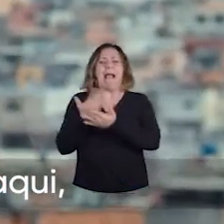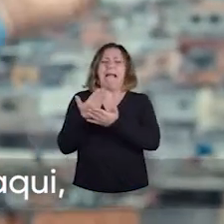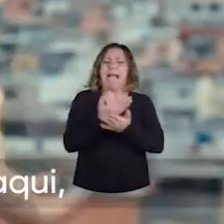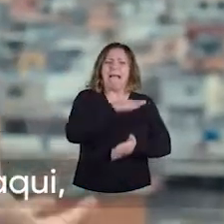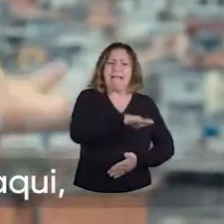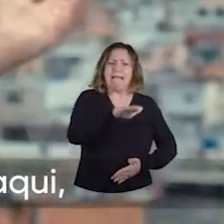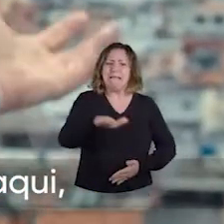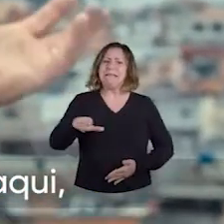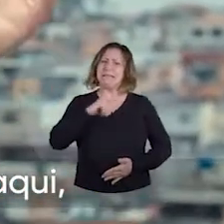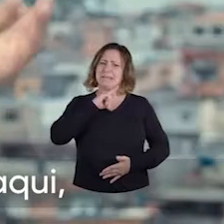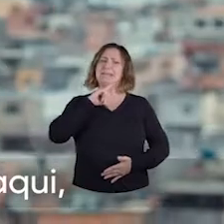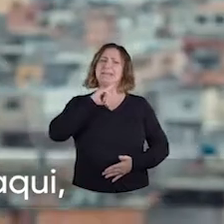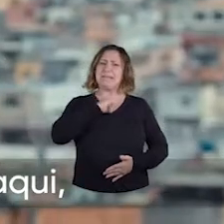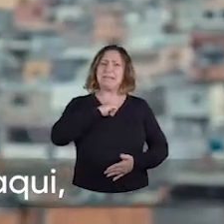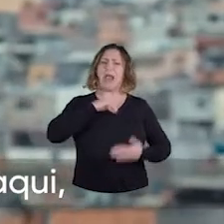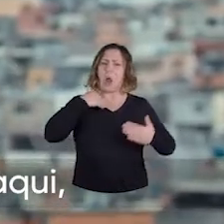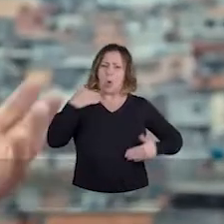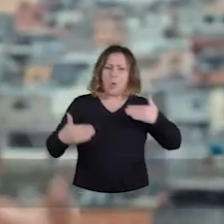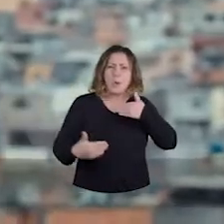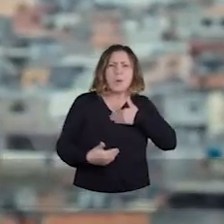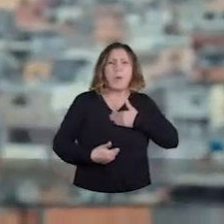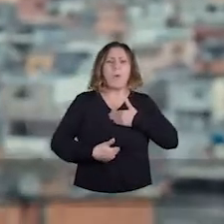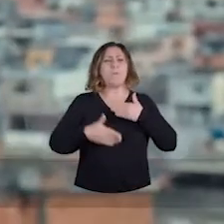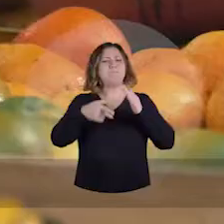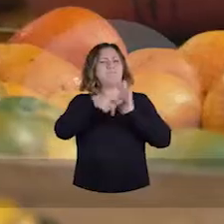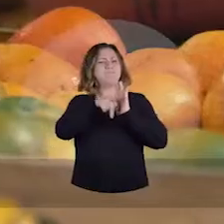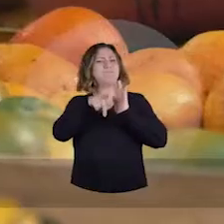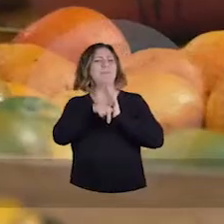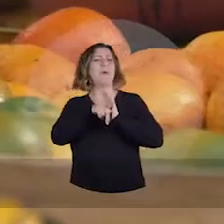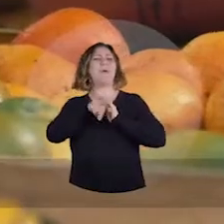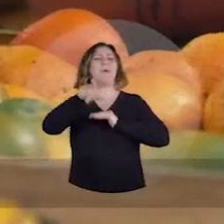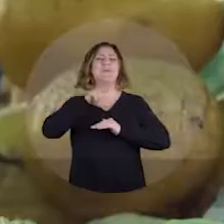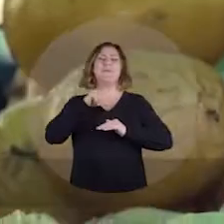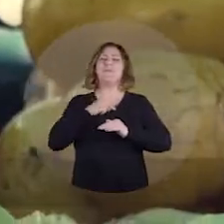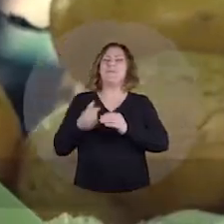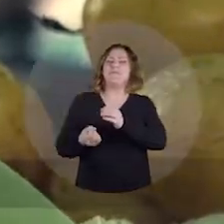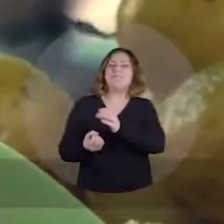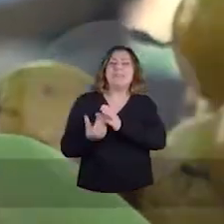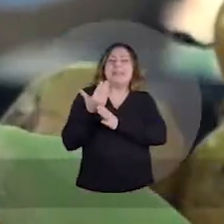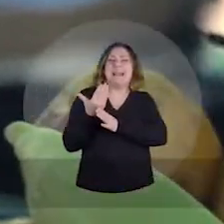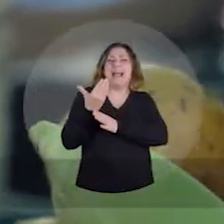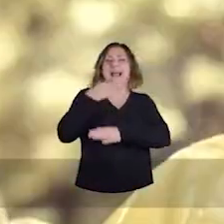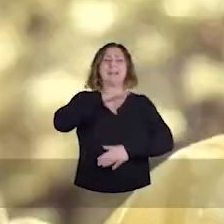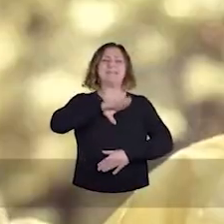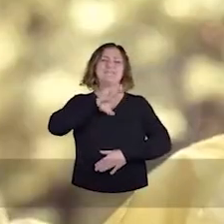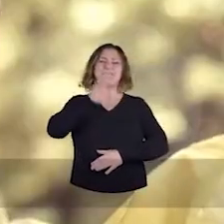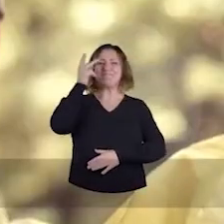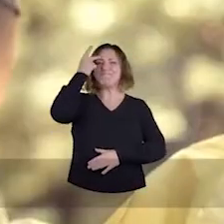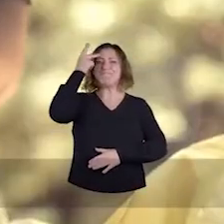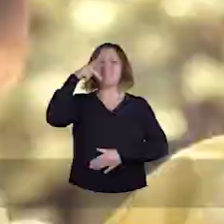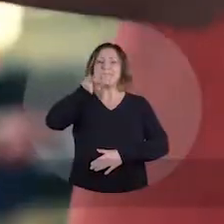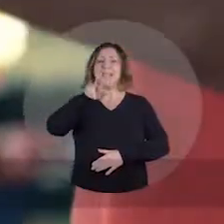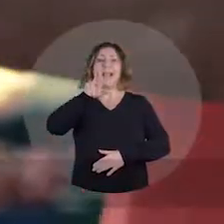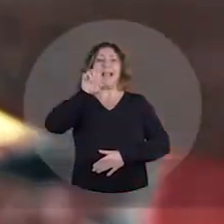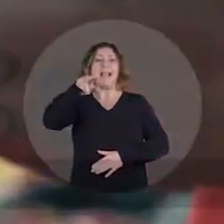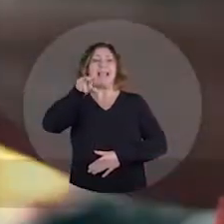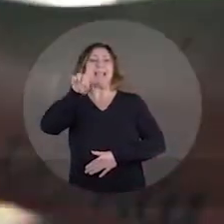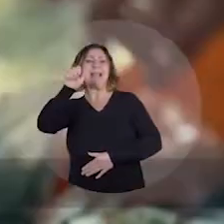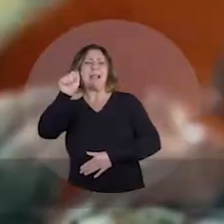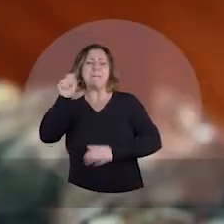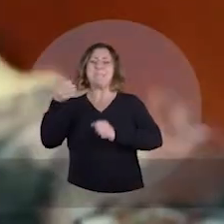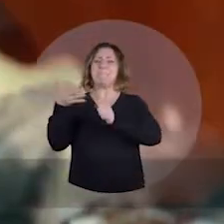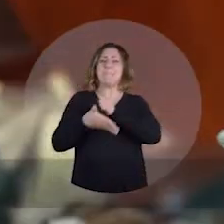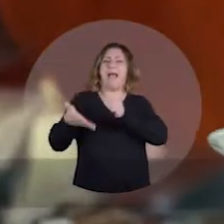escolar porque não produziram uniforme escolar a partir daqui a partir do operativos o criar na cidade de São Paulo a renda básica de cidadania